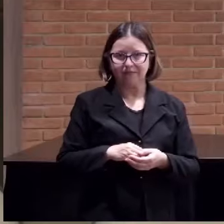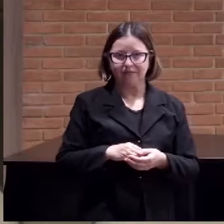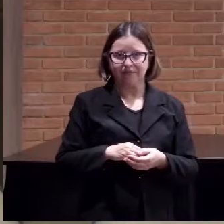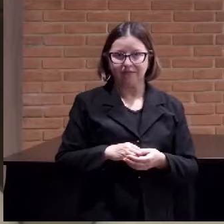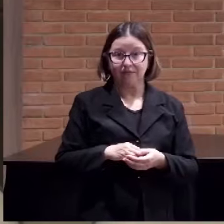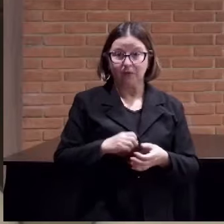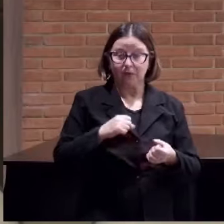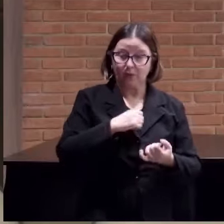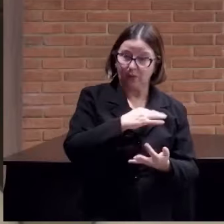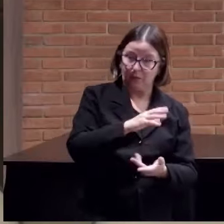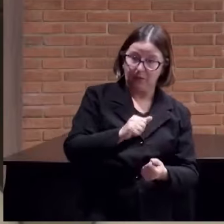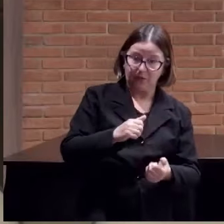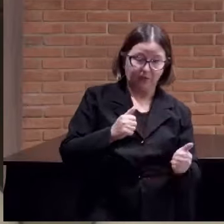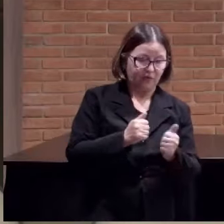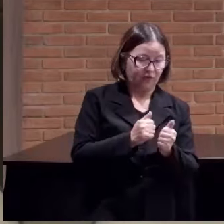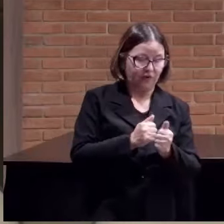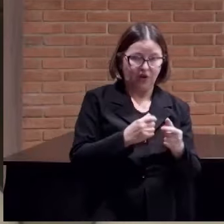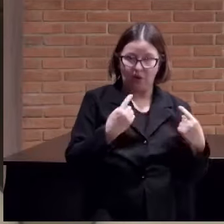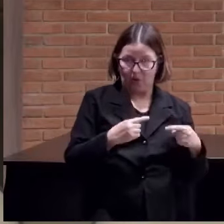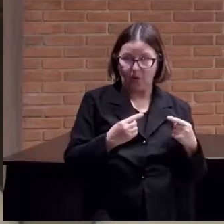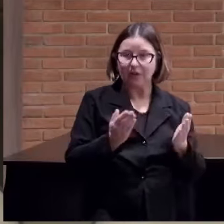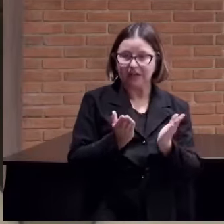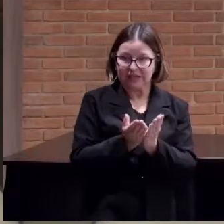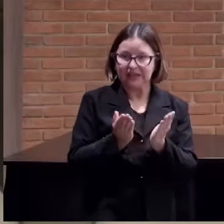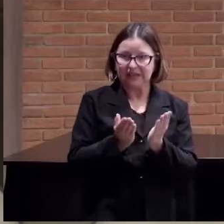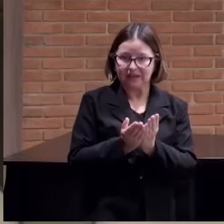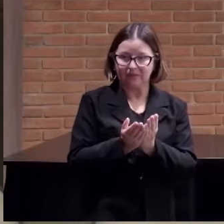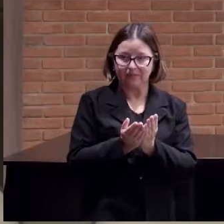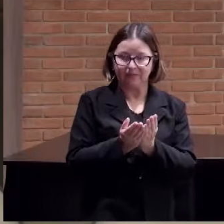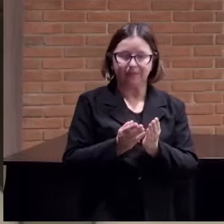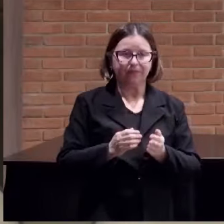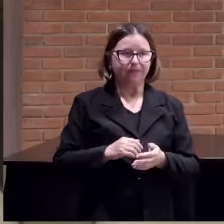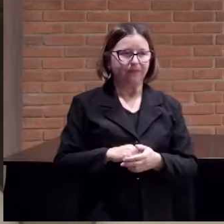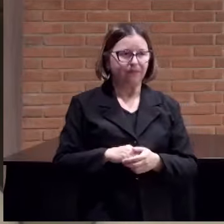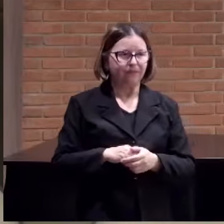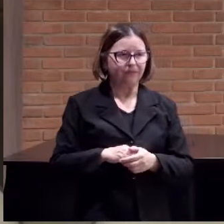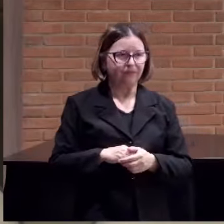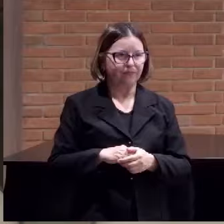O mundo persegue o cristão.